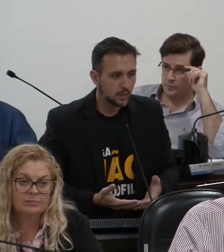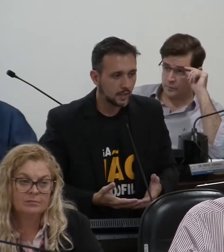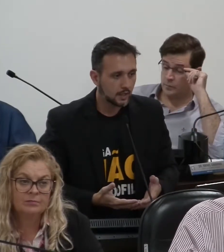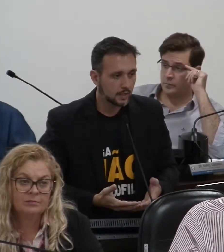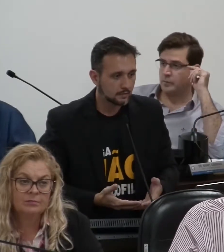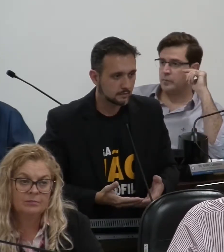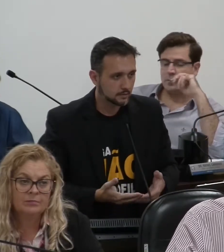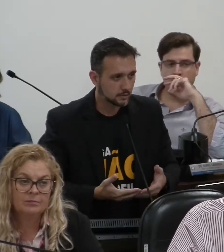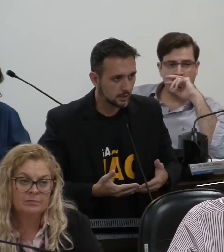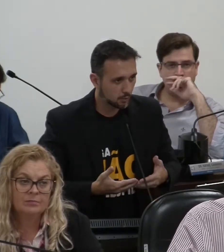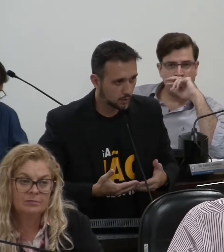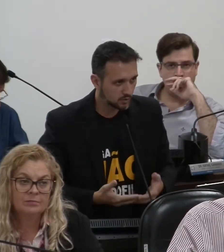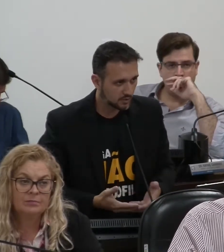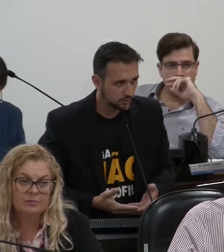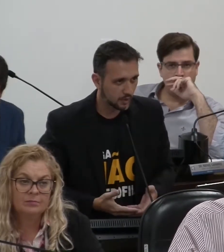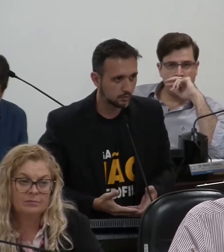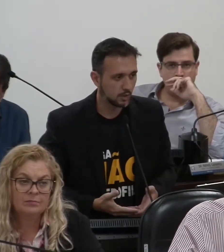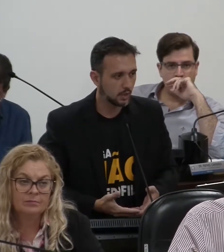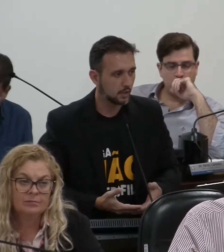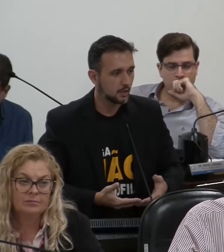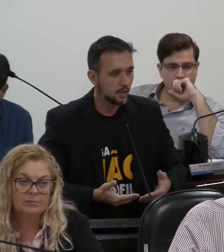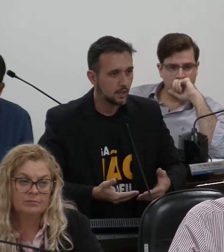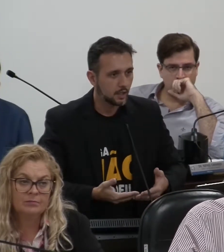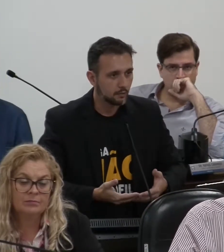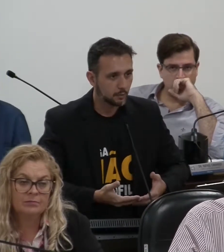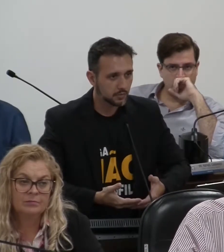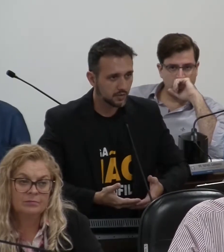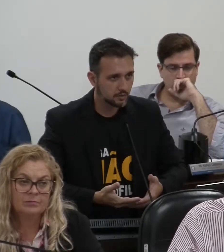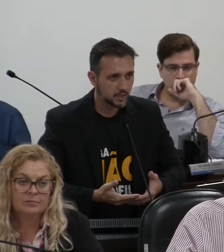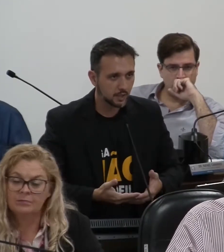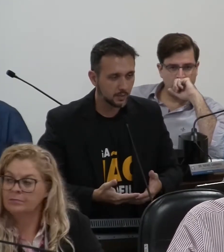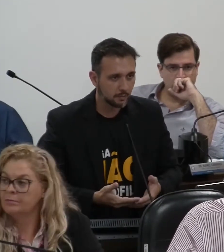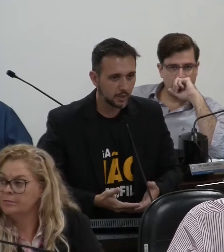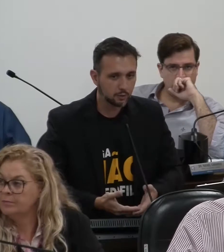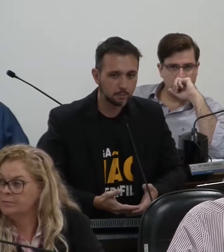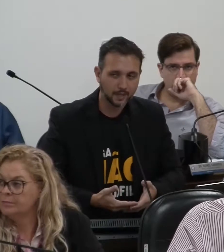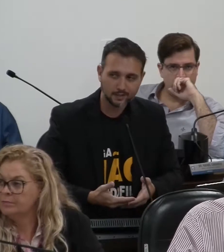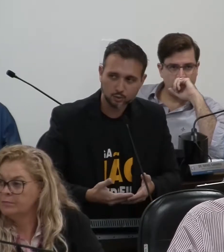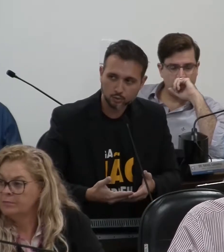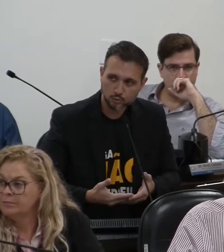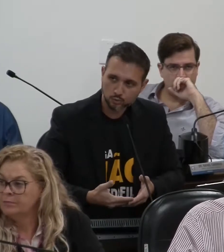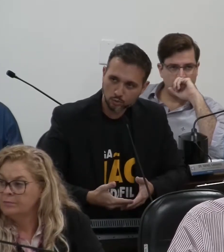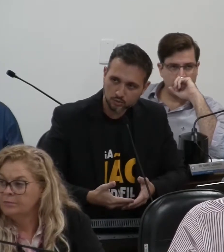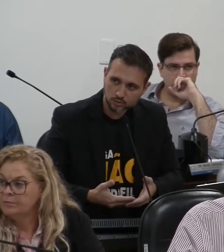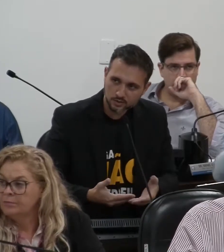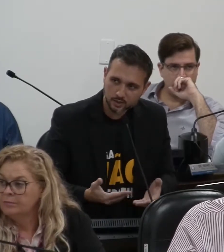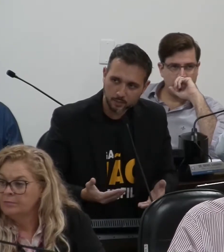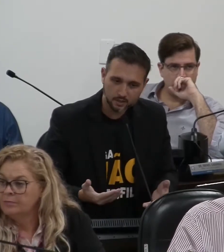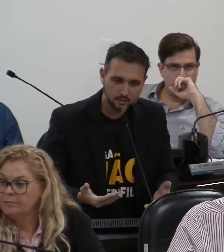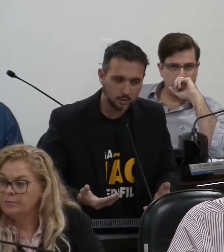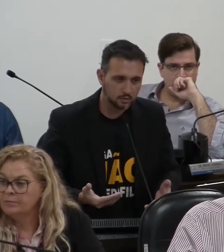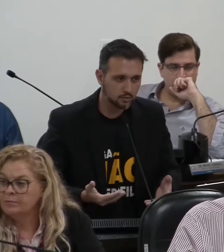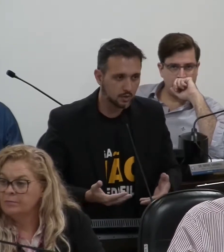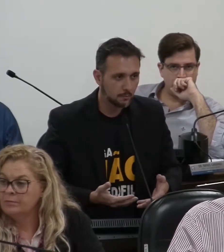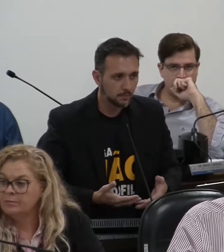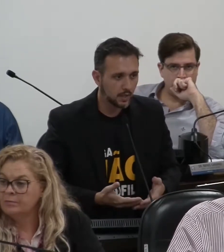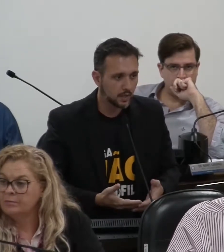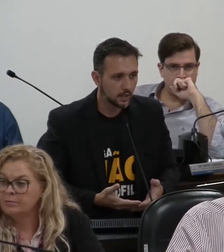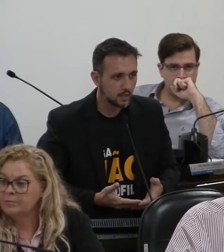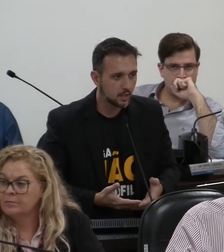encaminhamento de quando sancionado a lei, vamos fazer o encaminhamento para todos os